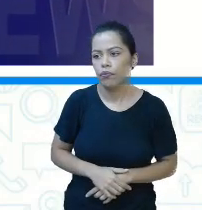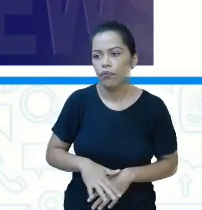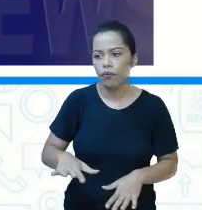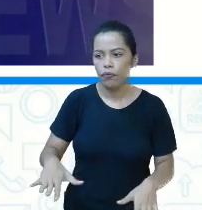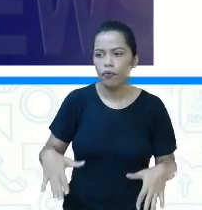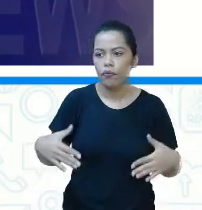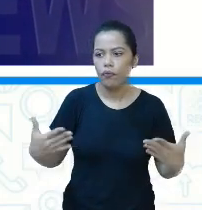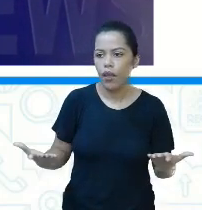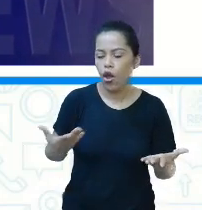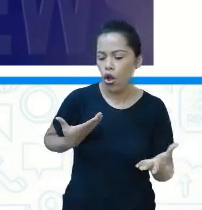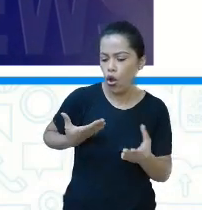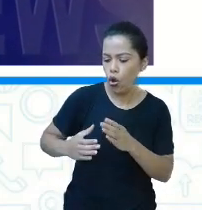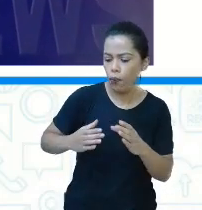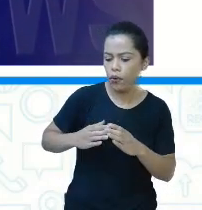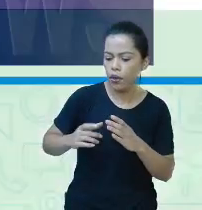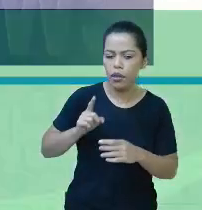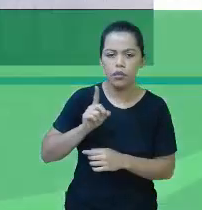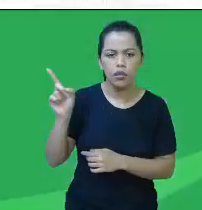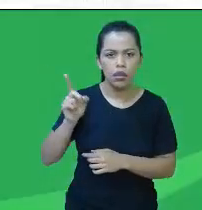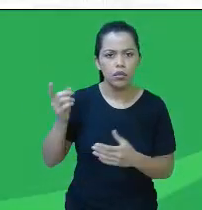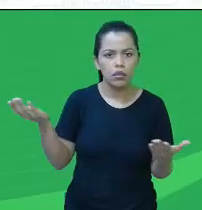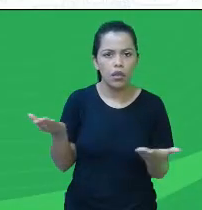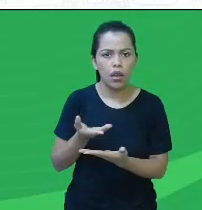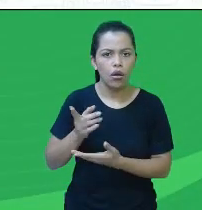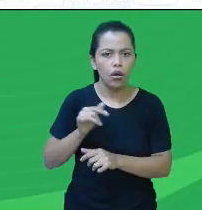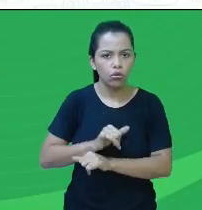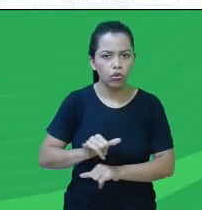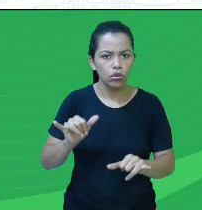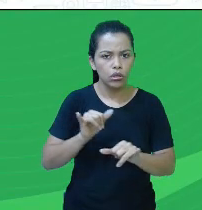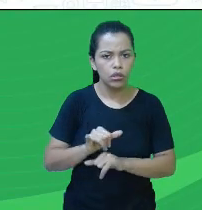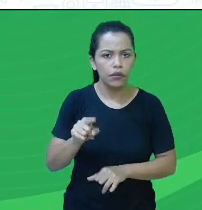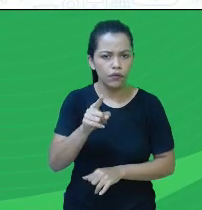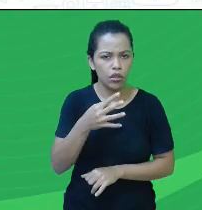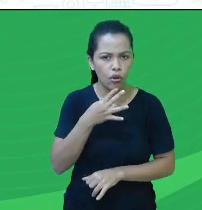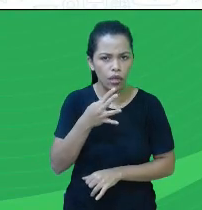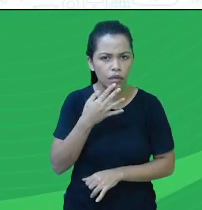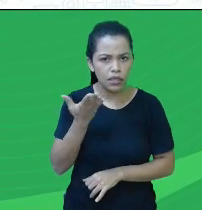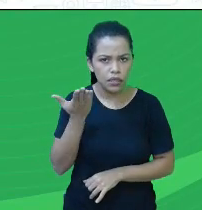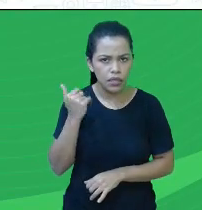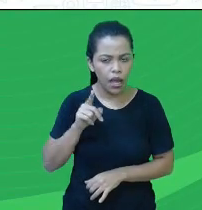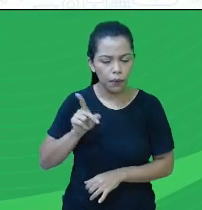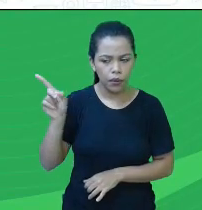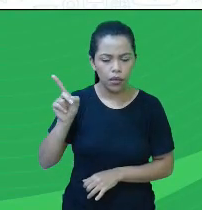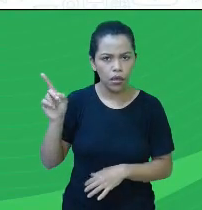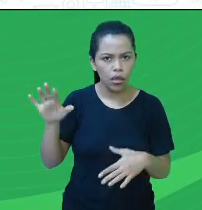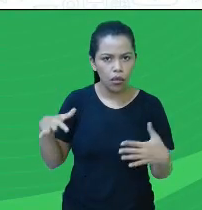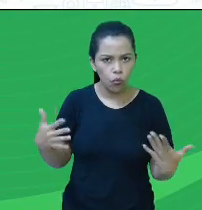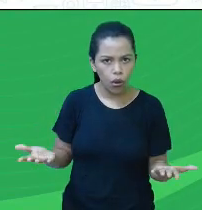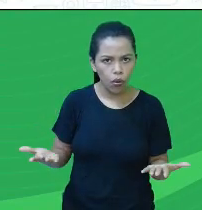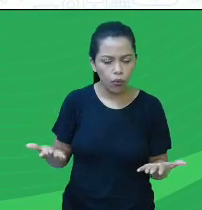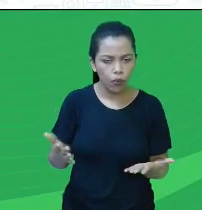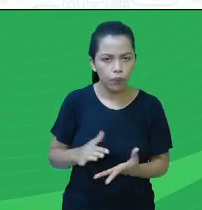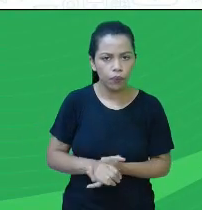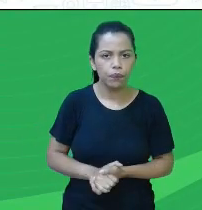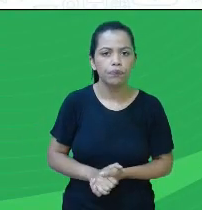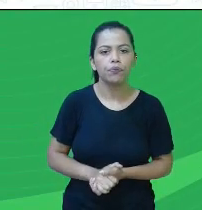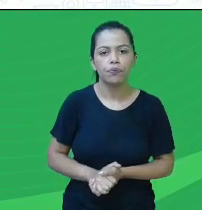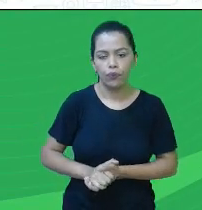que tipo de meio de comunicação aí está passando notícias? Você conhece, você sabe que meio é esse? Muito bem,